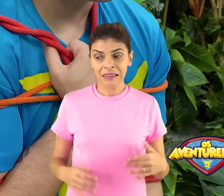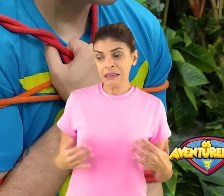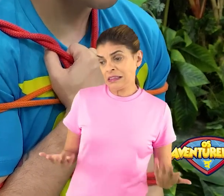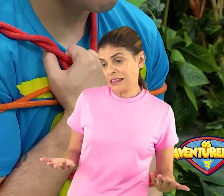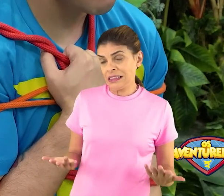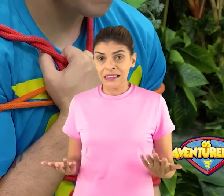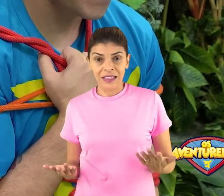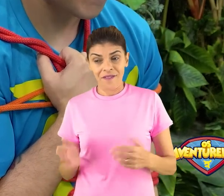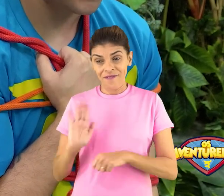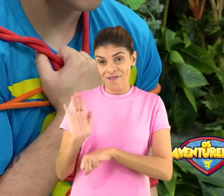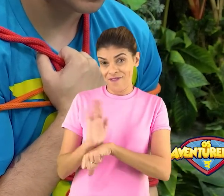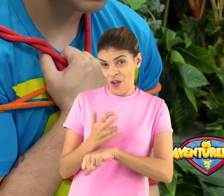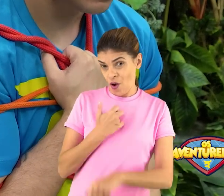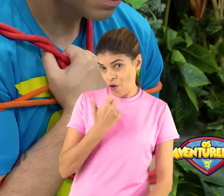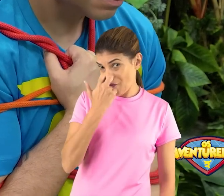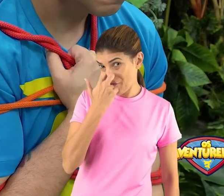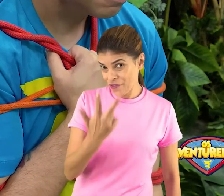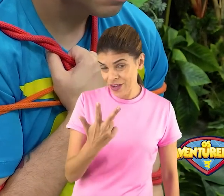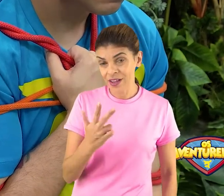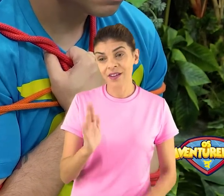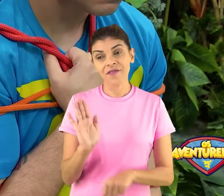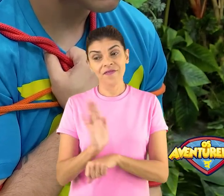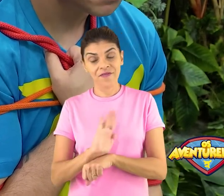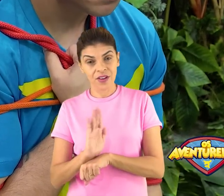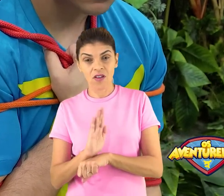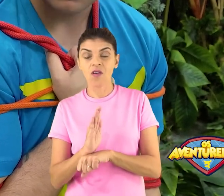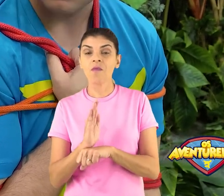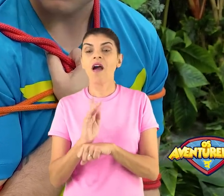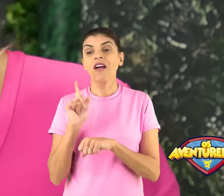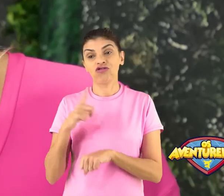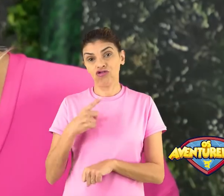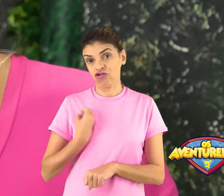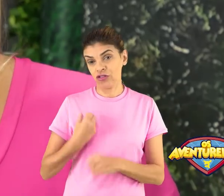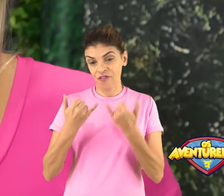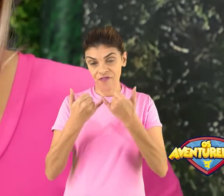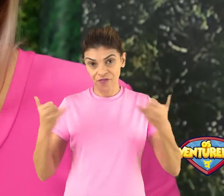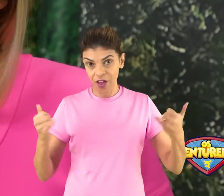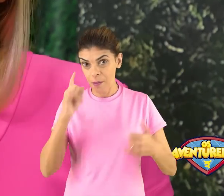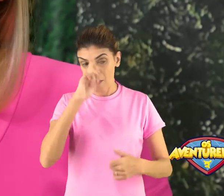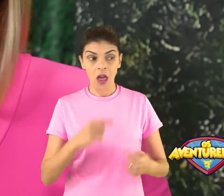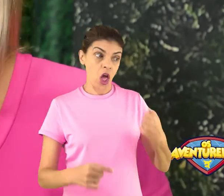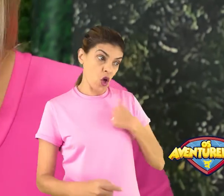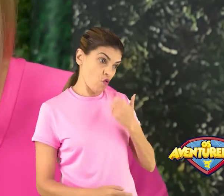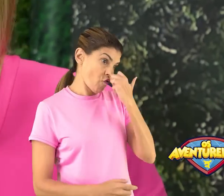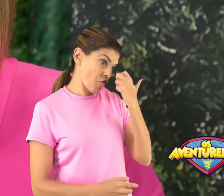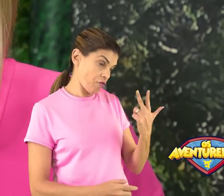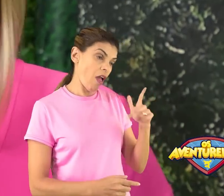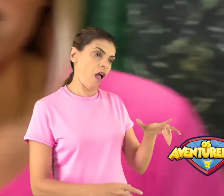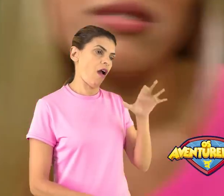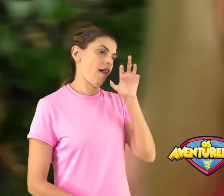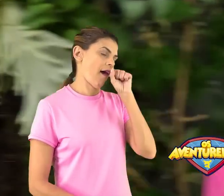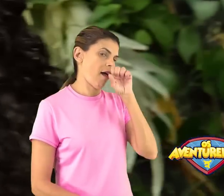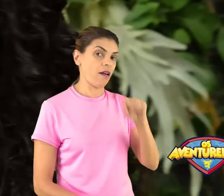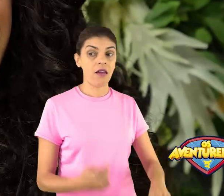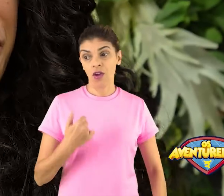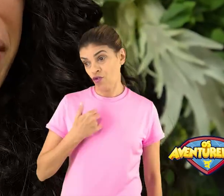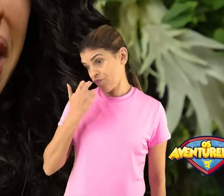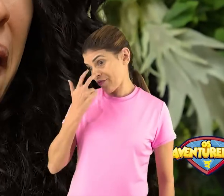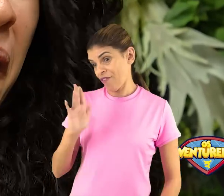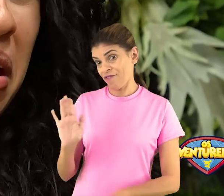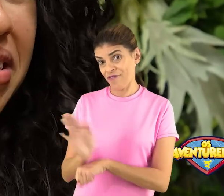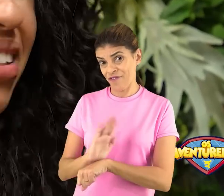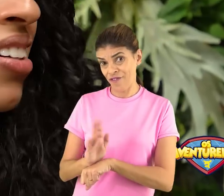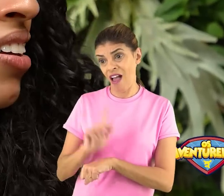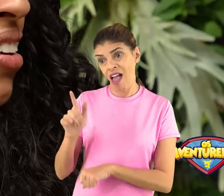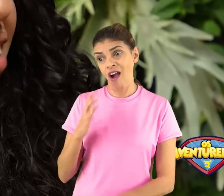No filme que eu vi O fio certo era o amarelo No filme que eu vi era a laranja E no que eu